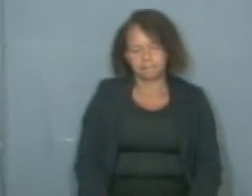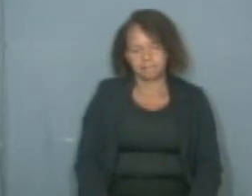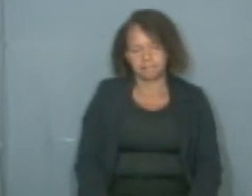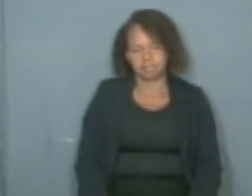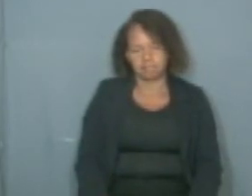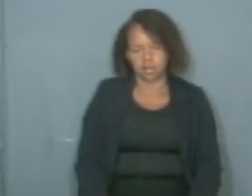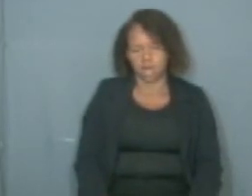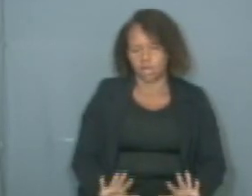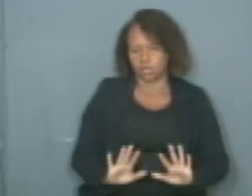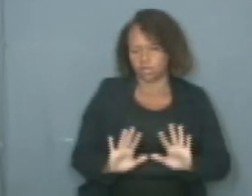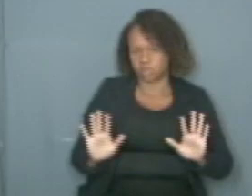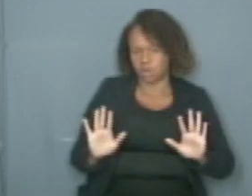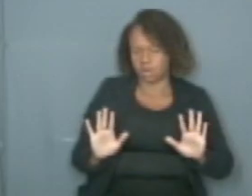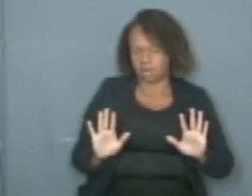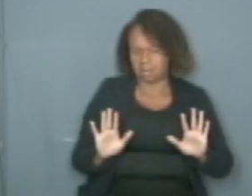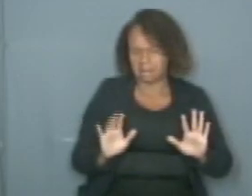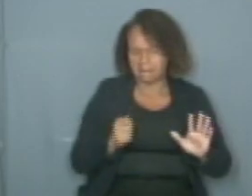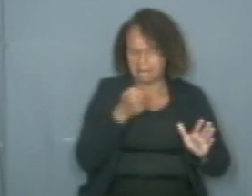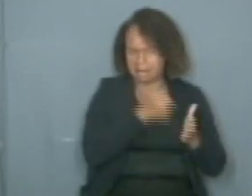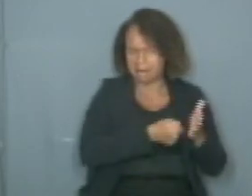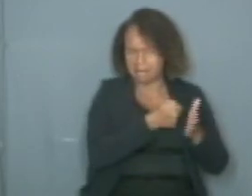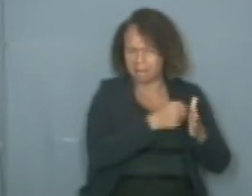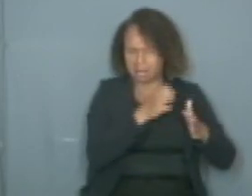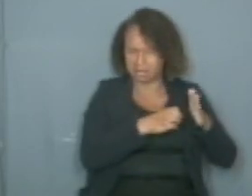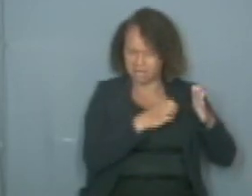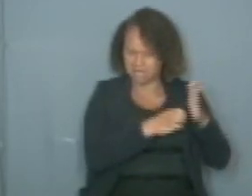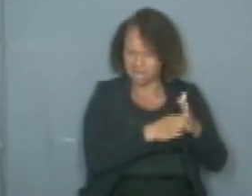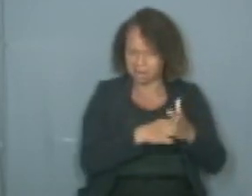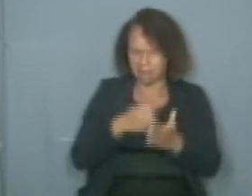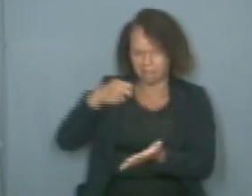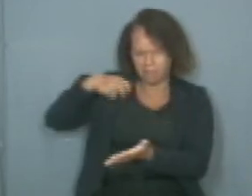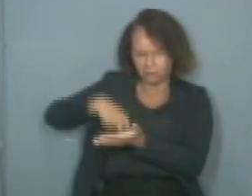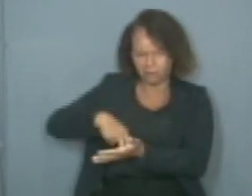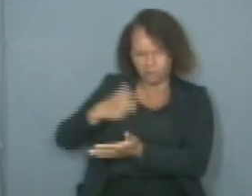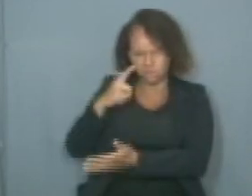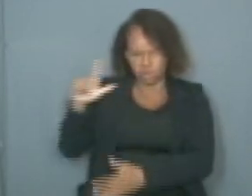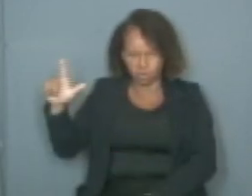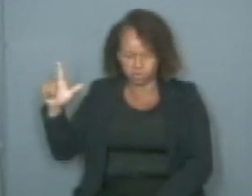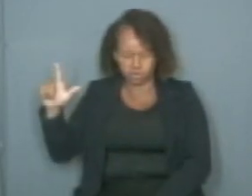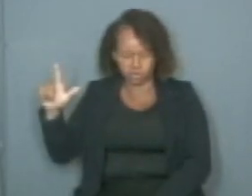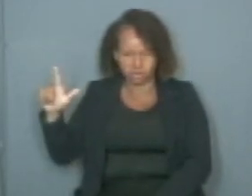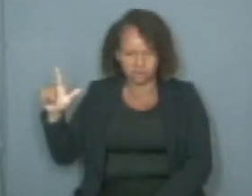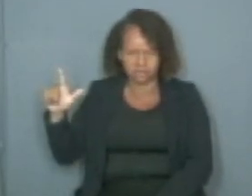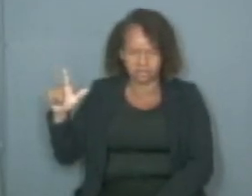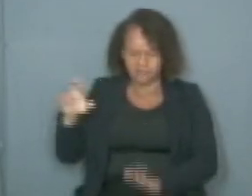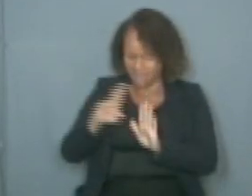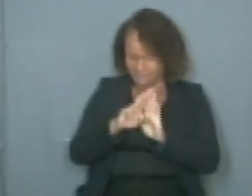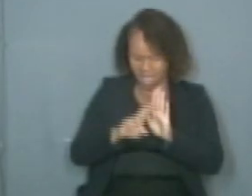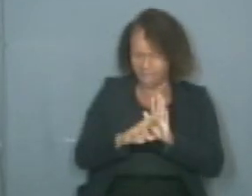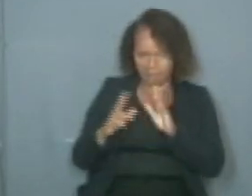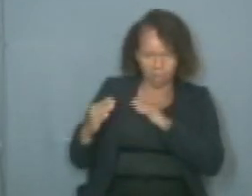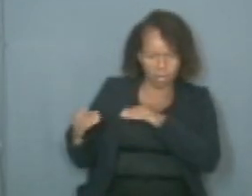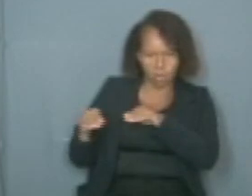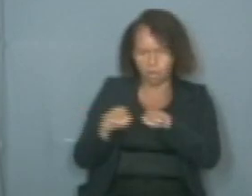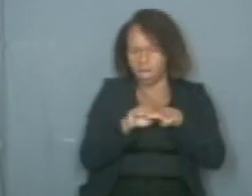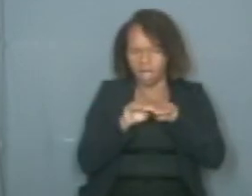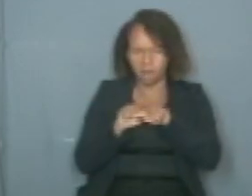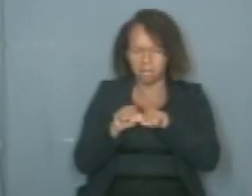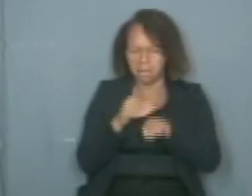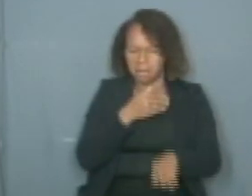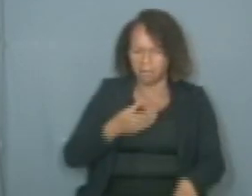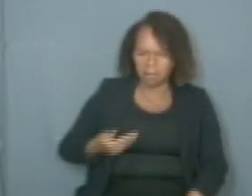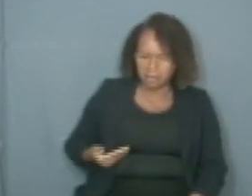Só serve então para o empresário? Só serve para punir os outros? Não, a regra não é a mesma para o poder